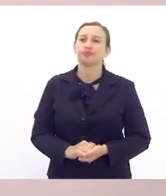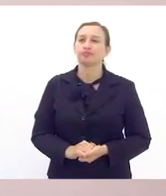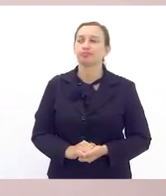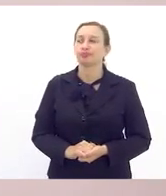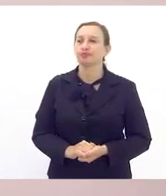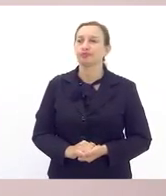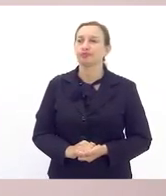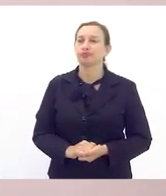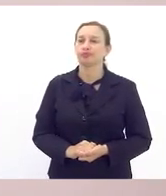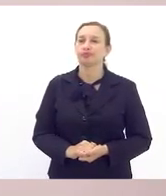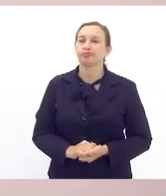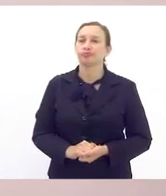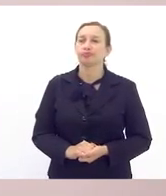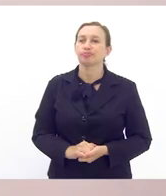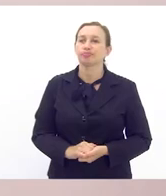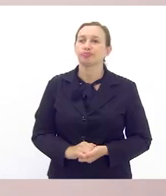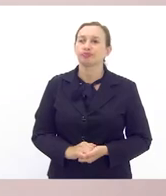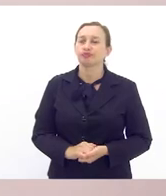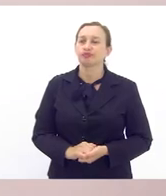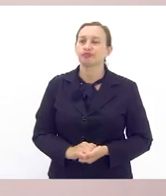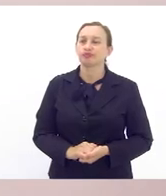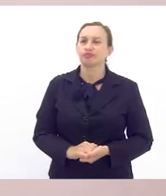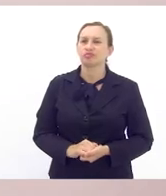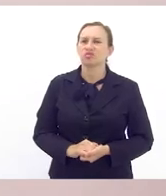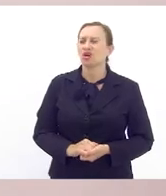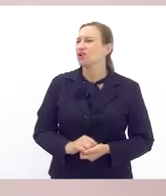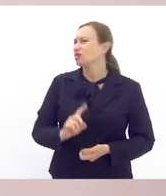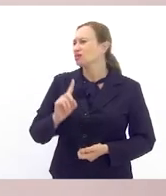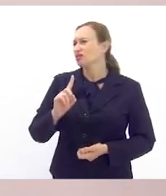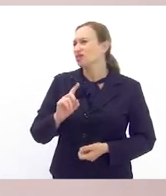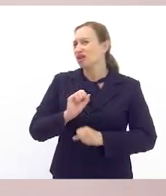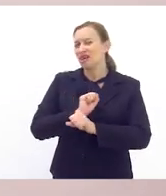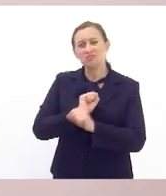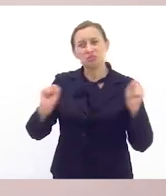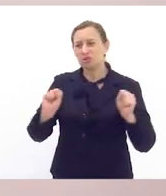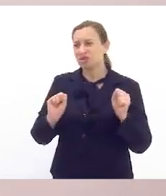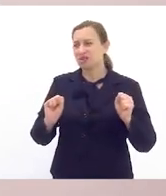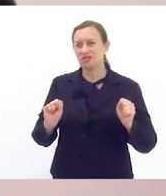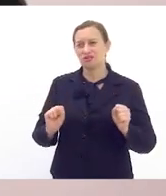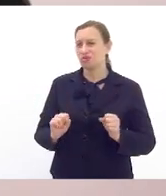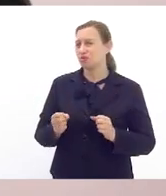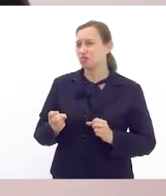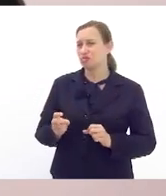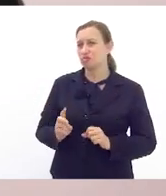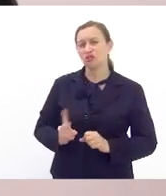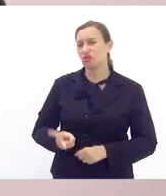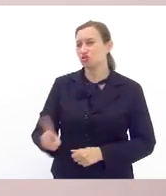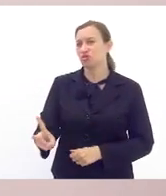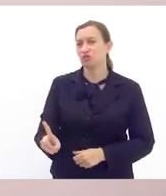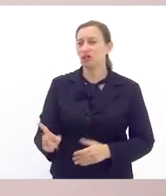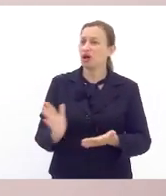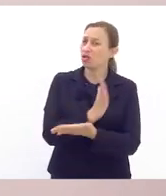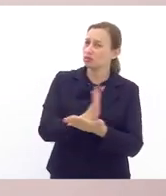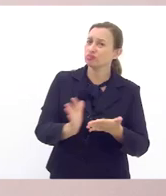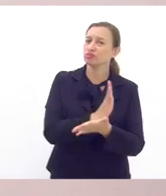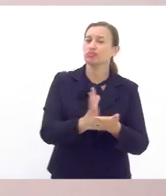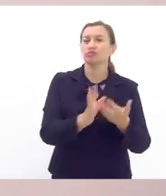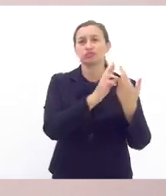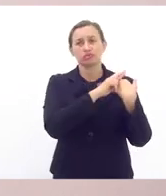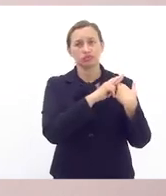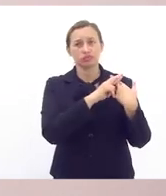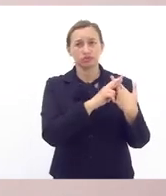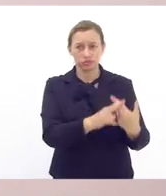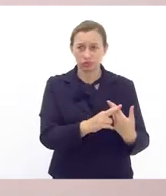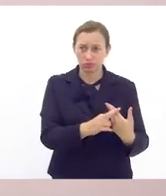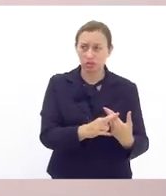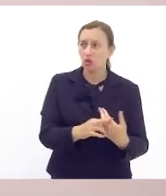uma coisa que que não tá dando mais para gente aturar né às vezes alguns representantes com todo respeito não é nada né